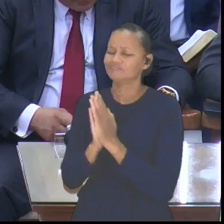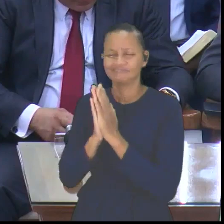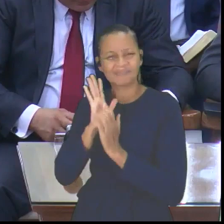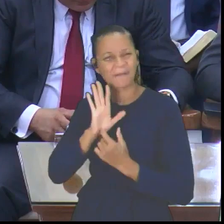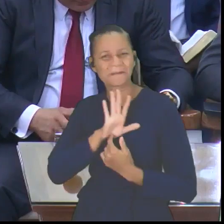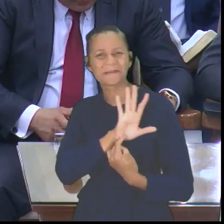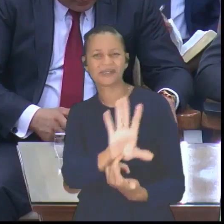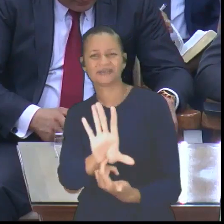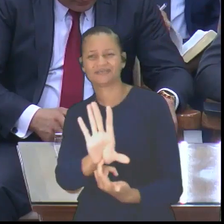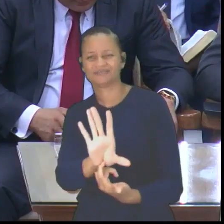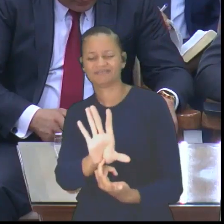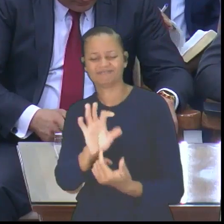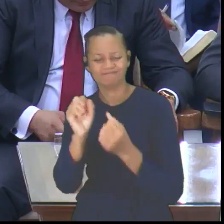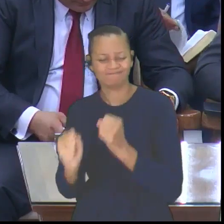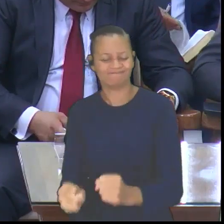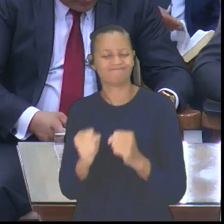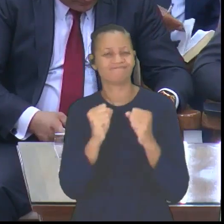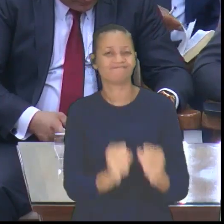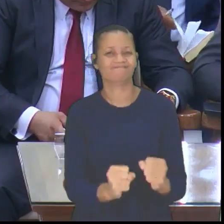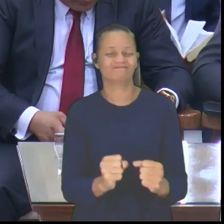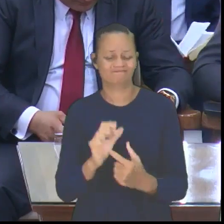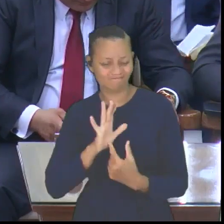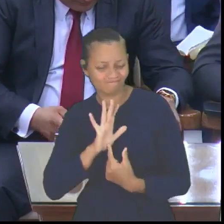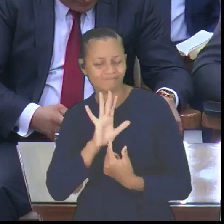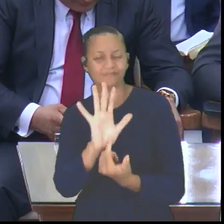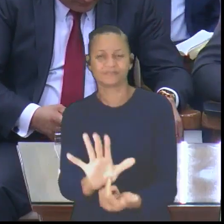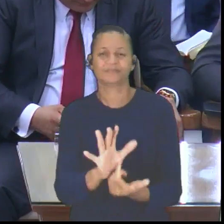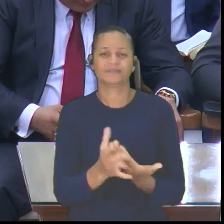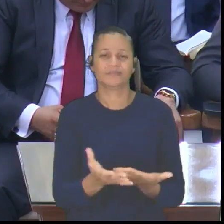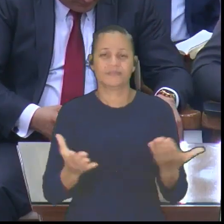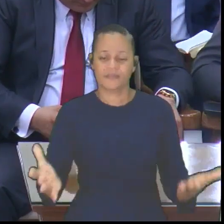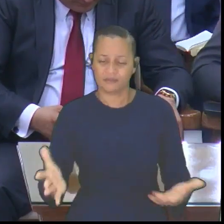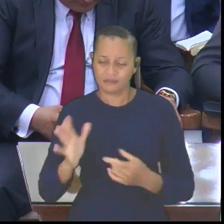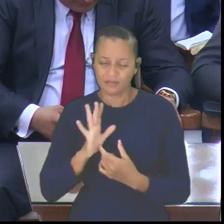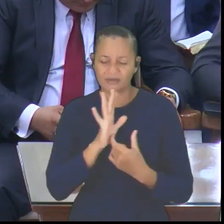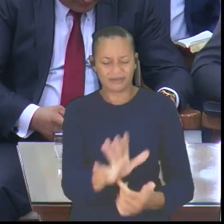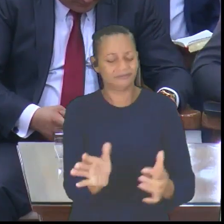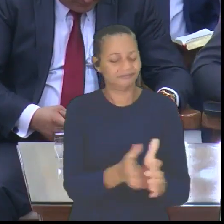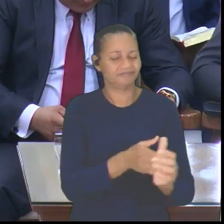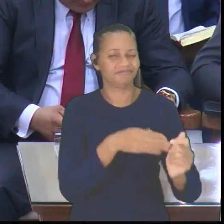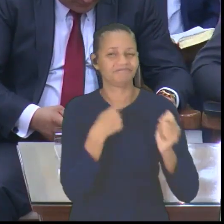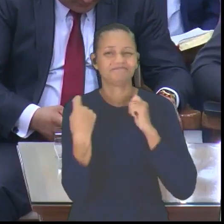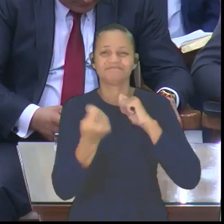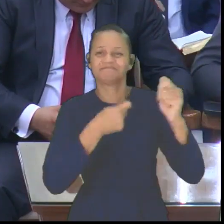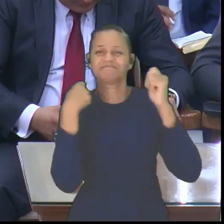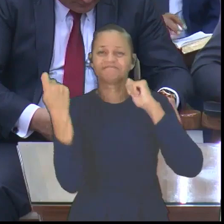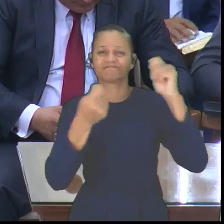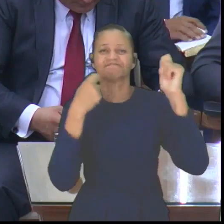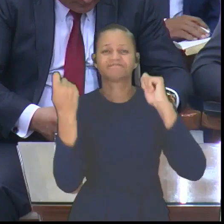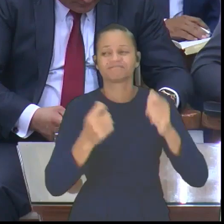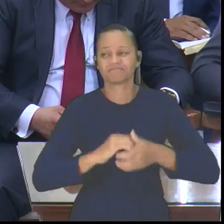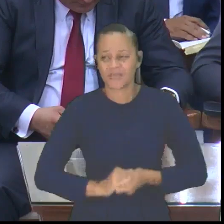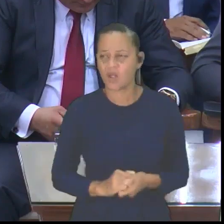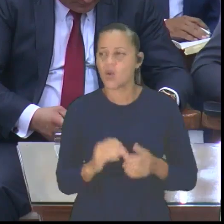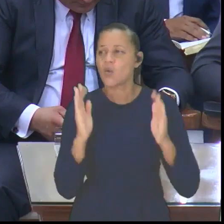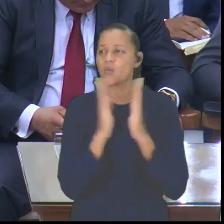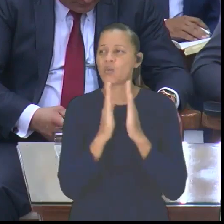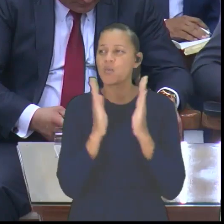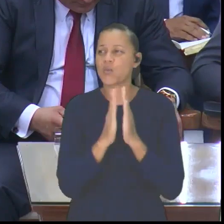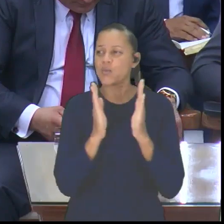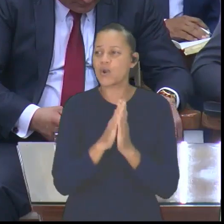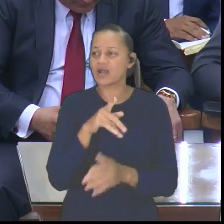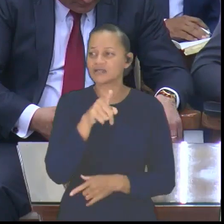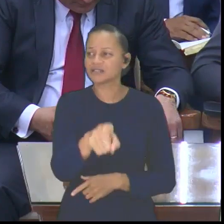revela poder, ela mostra poder, aleluia. Esta oração que você